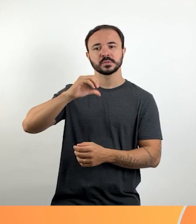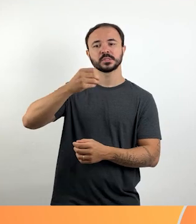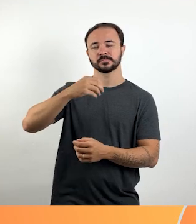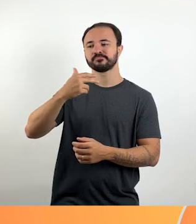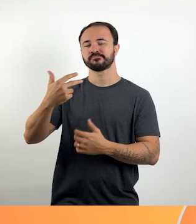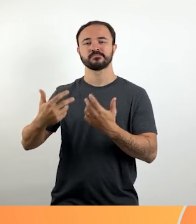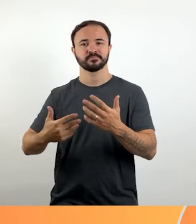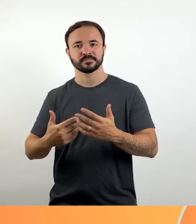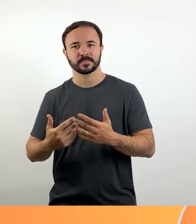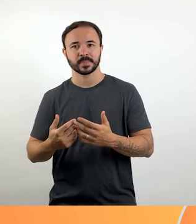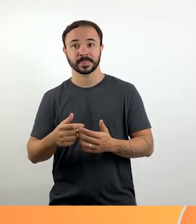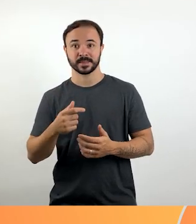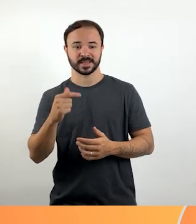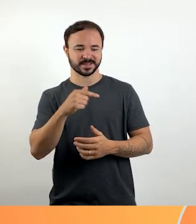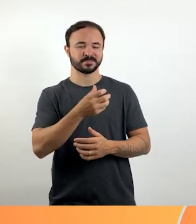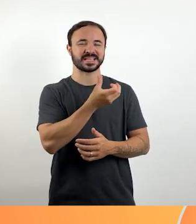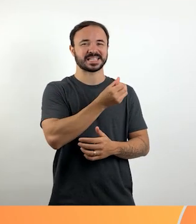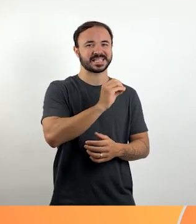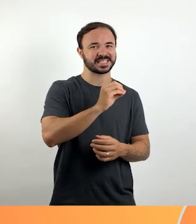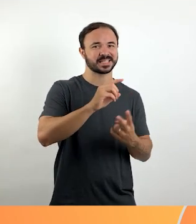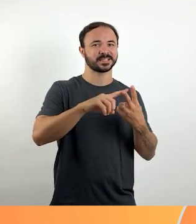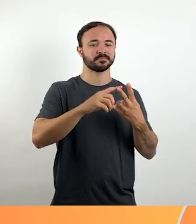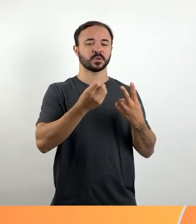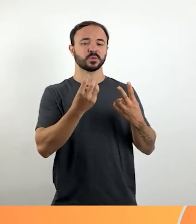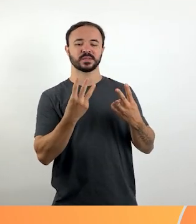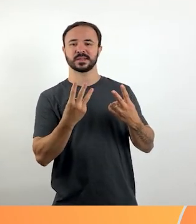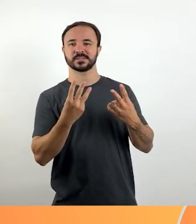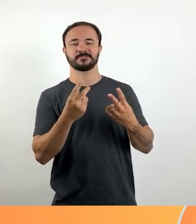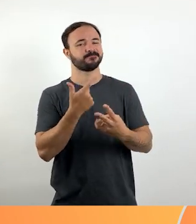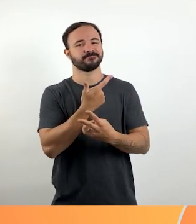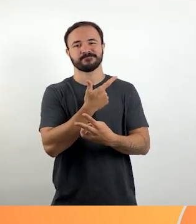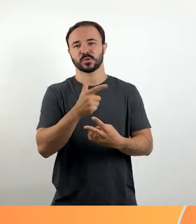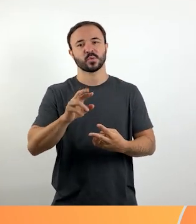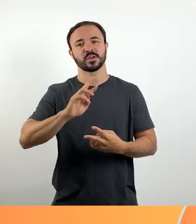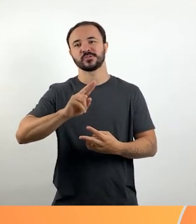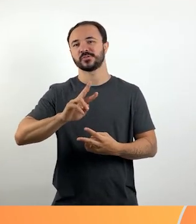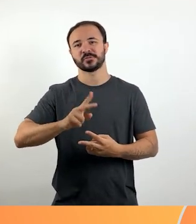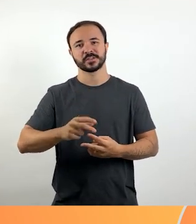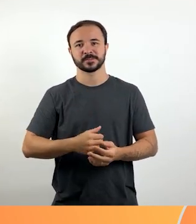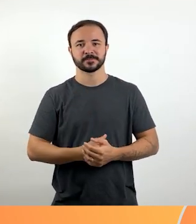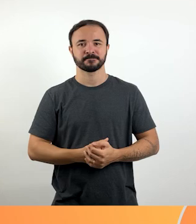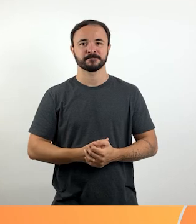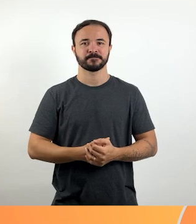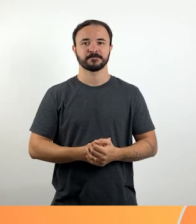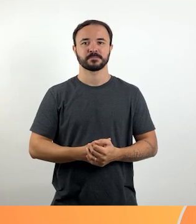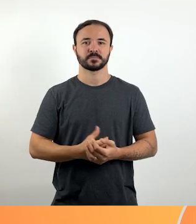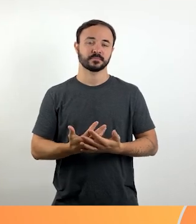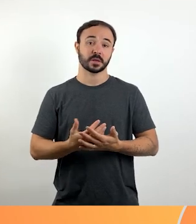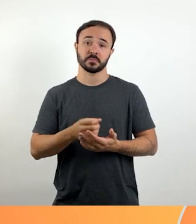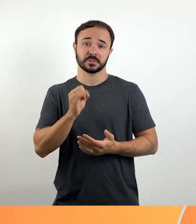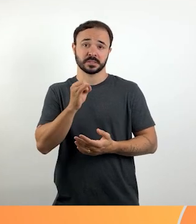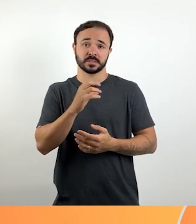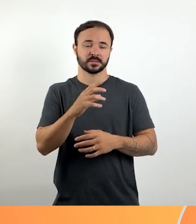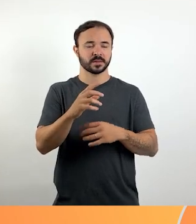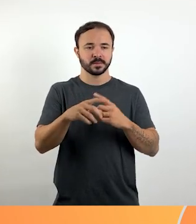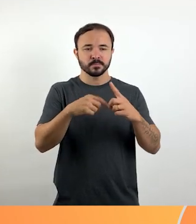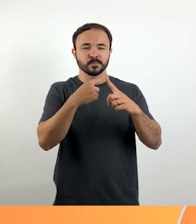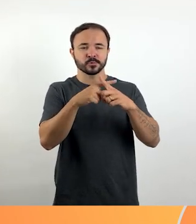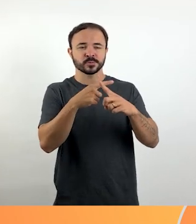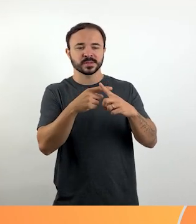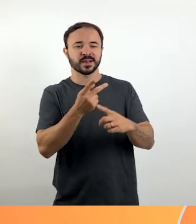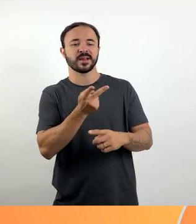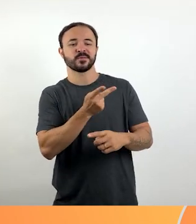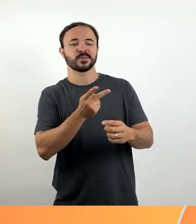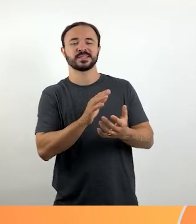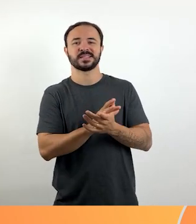e o 3 não são. Então, a soma dá 67, mas a multiplicação não vai dar 2048, porque